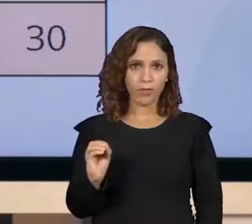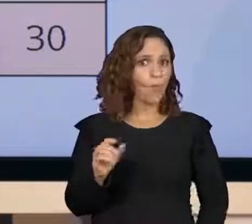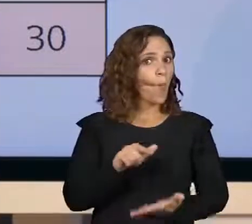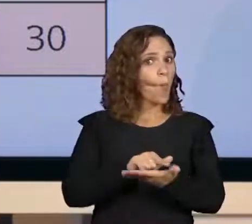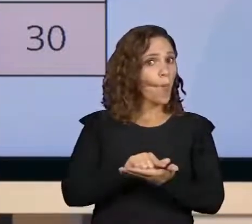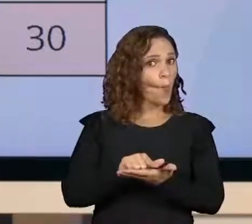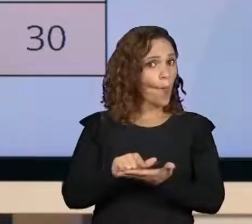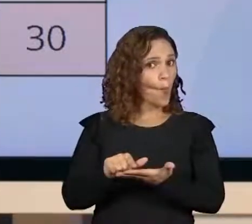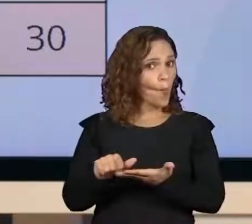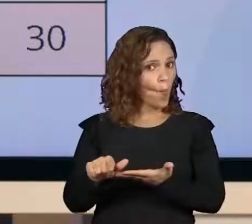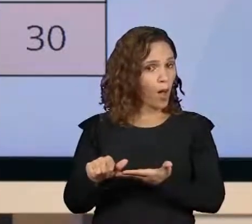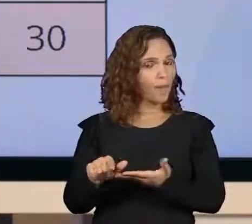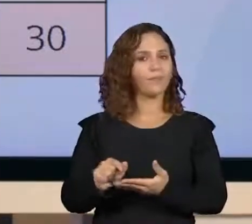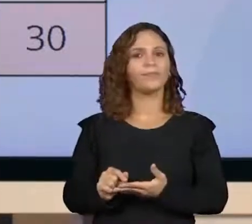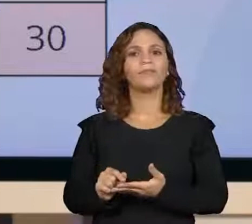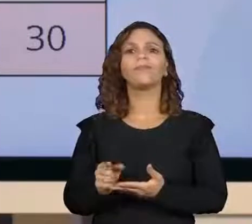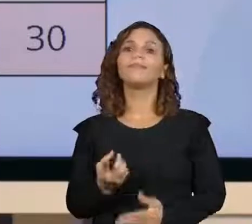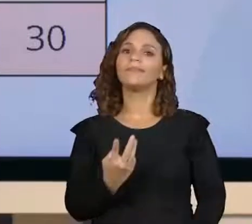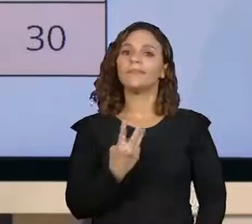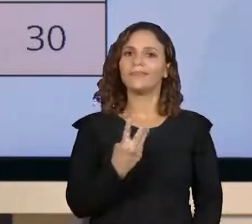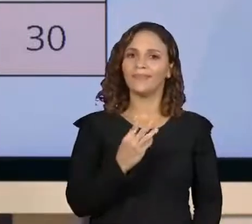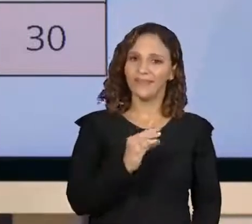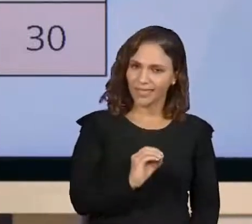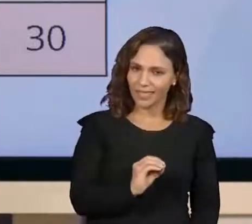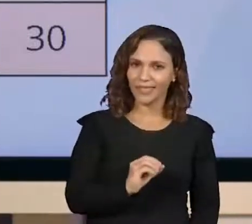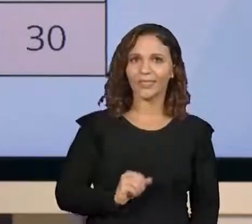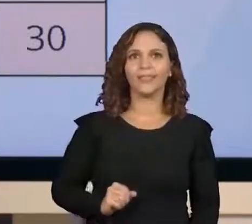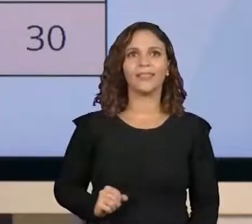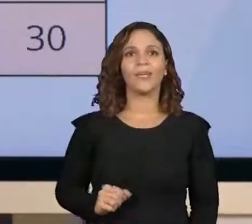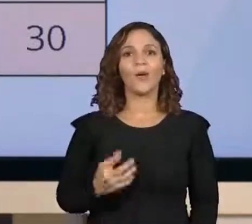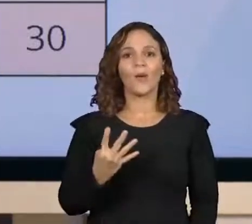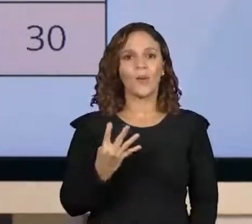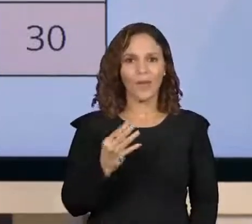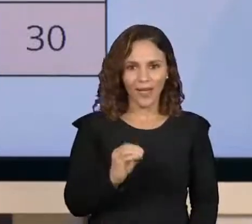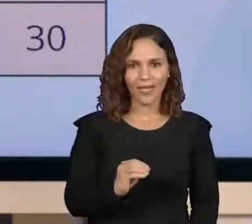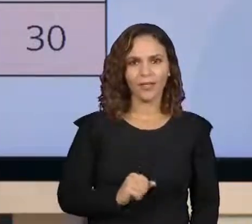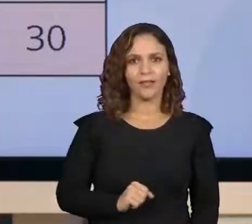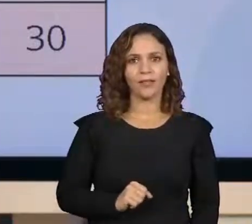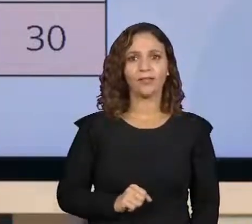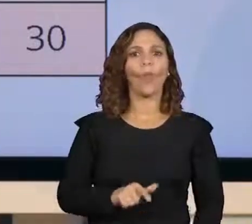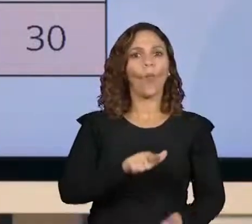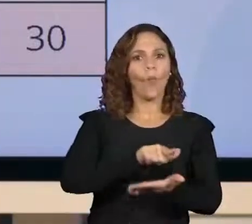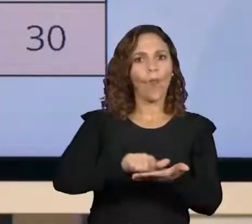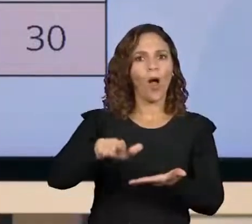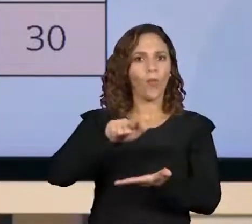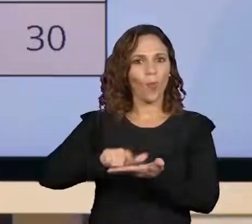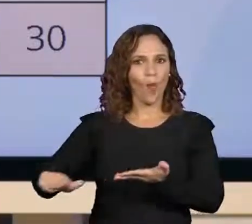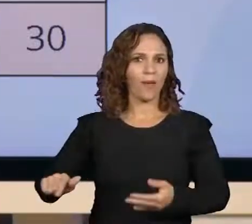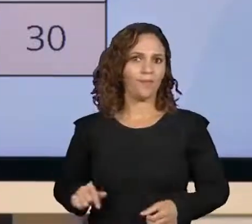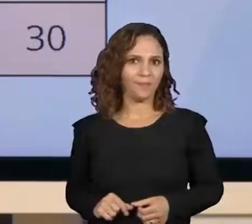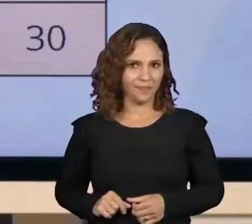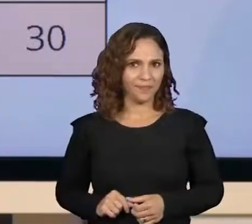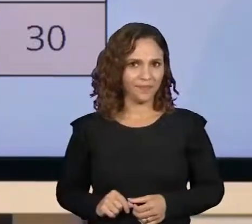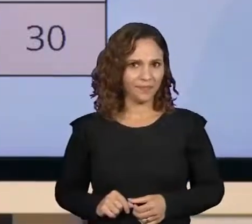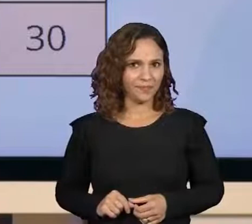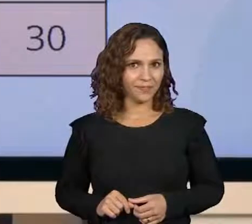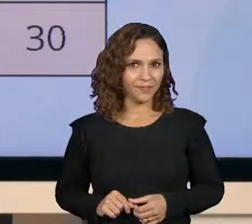um espaço, depois 30, 40 e mais 2